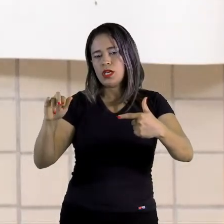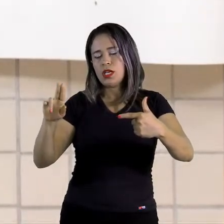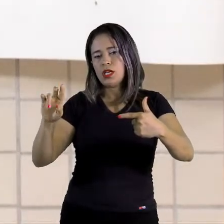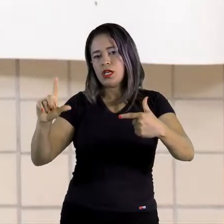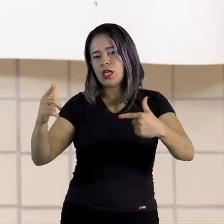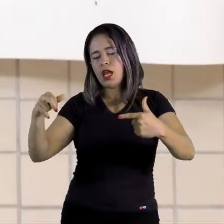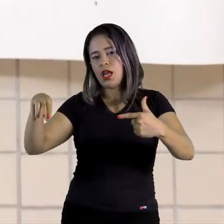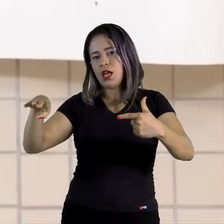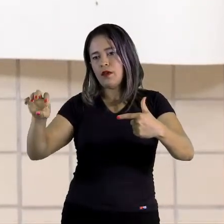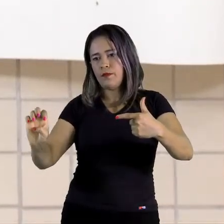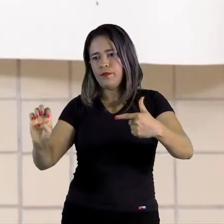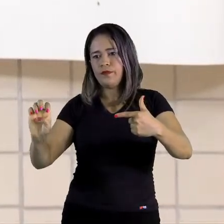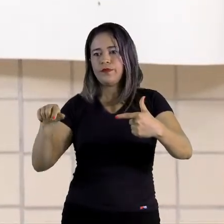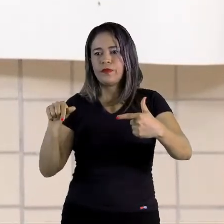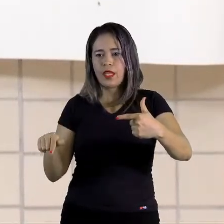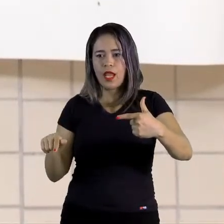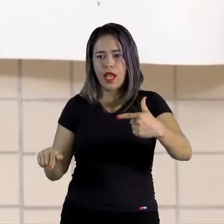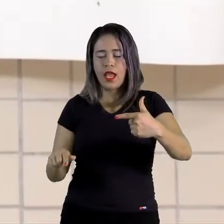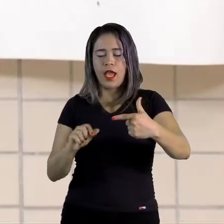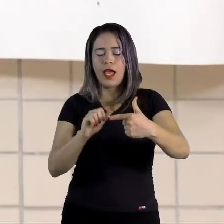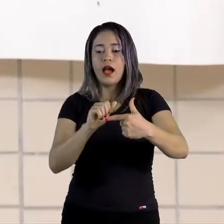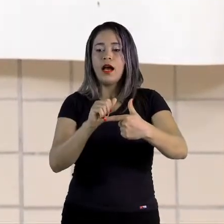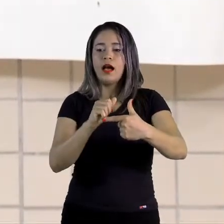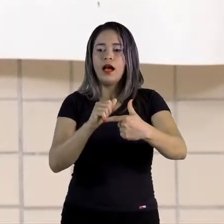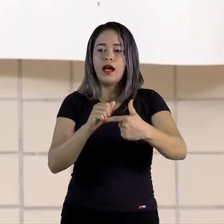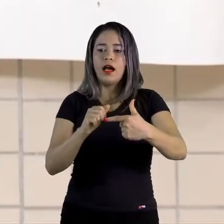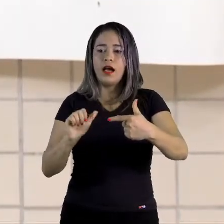A Angelina ficou com 2 décimos.